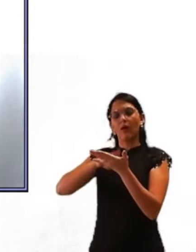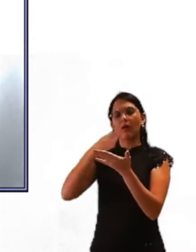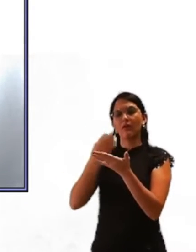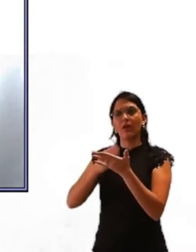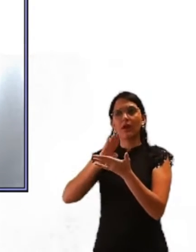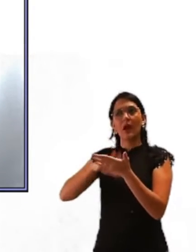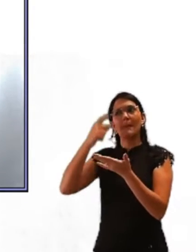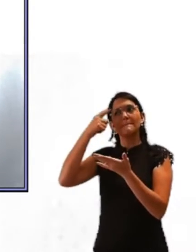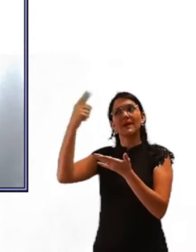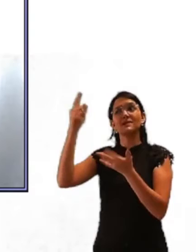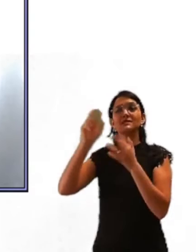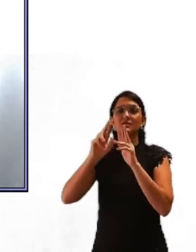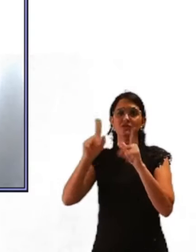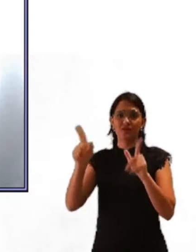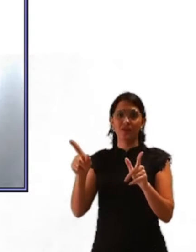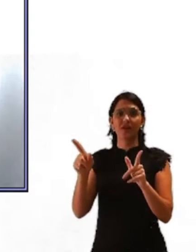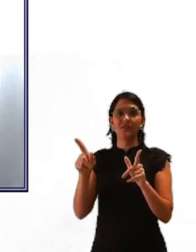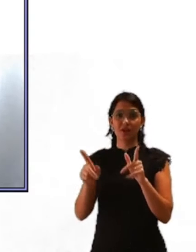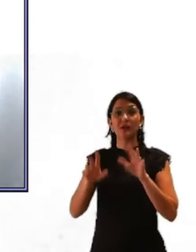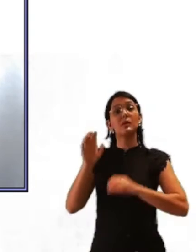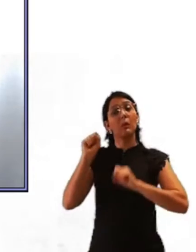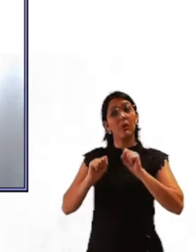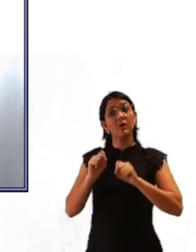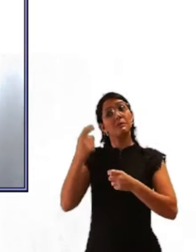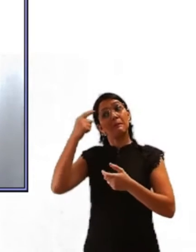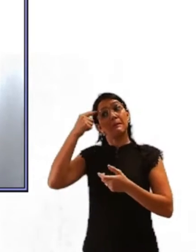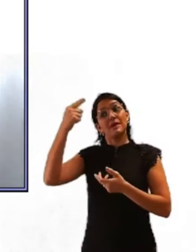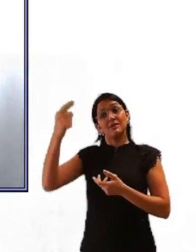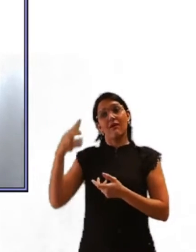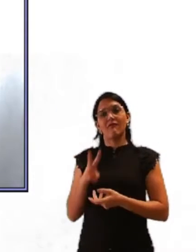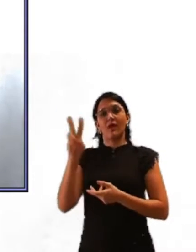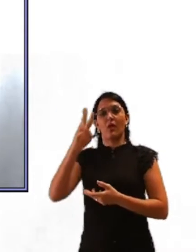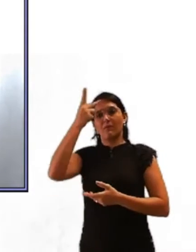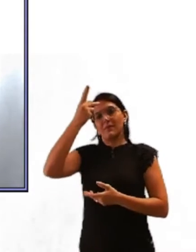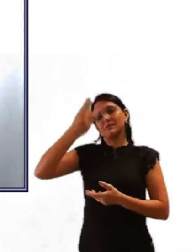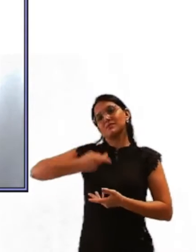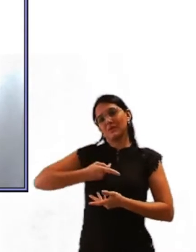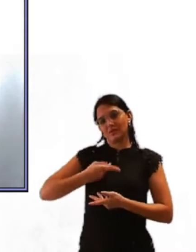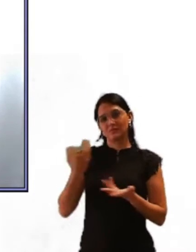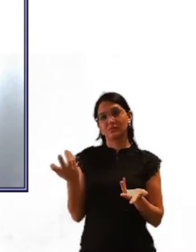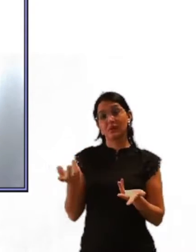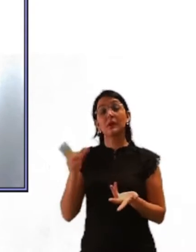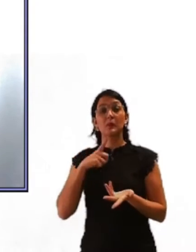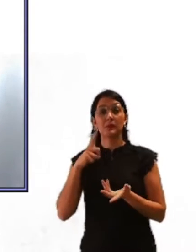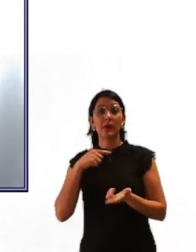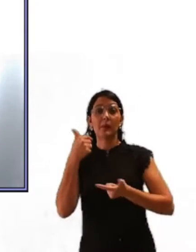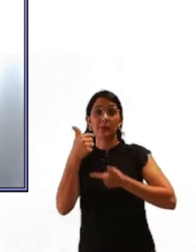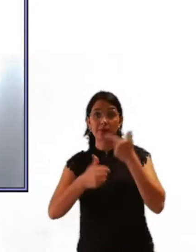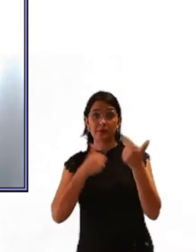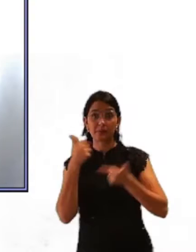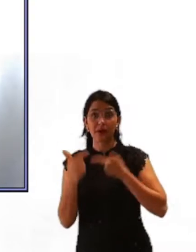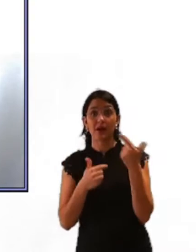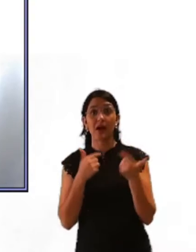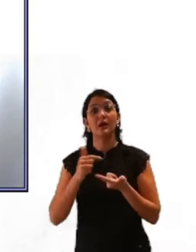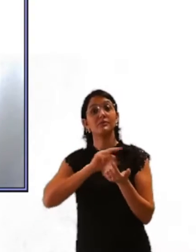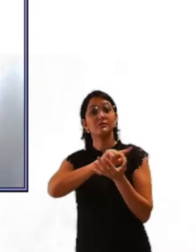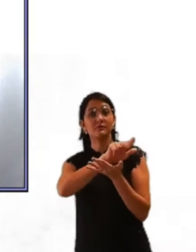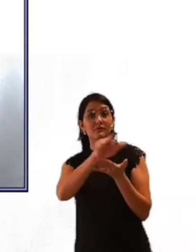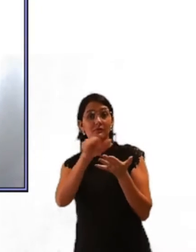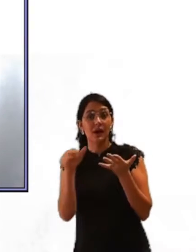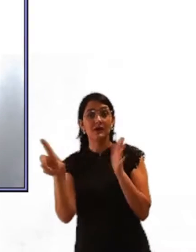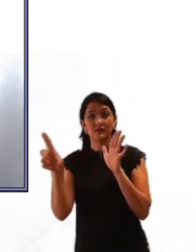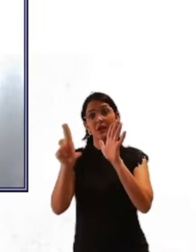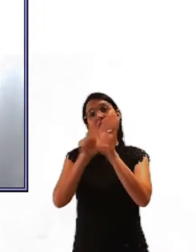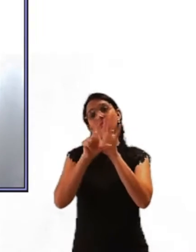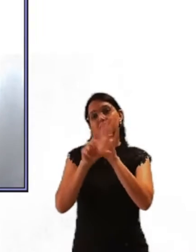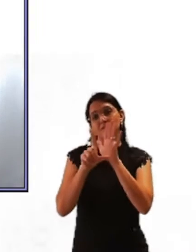seus valores. Então, isso também é trabalhado na hermenêutica, né? É trabalhado na teoria geral do direito, é trabalhado na hermenêutica,